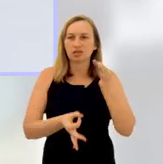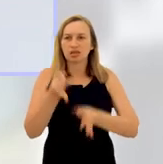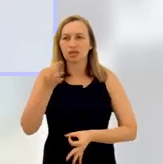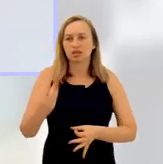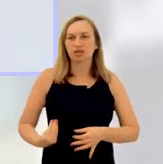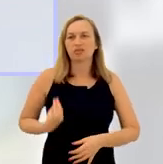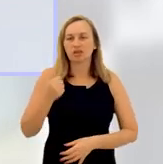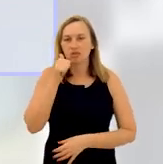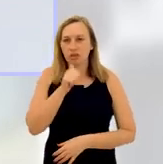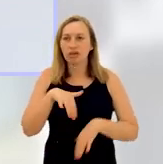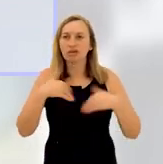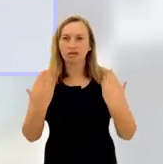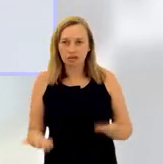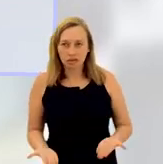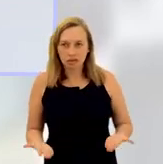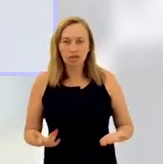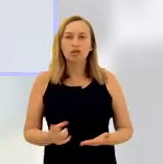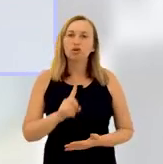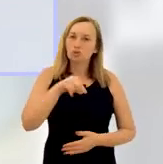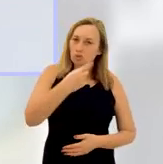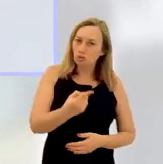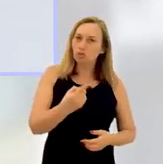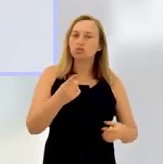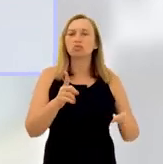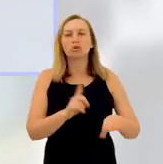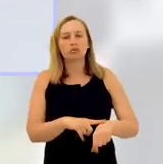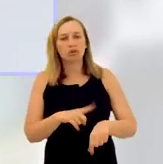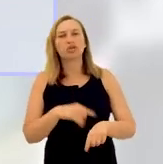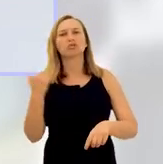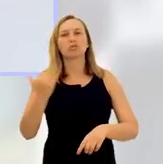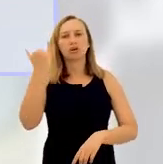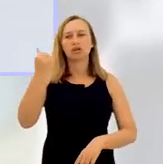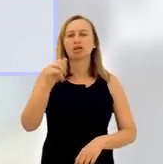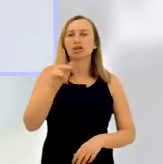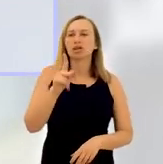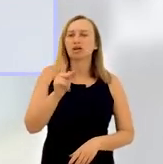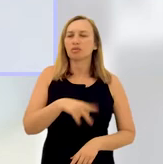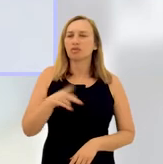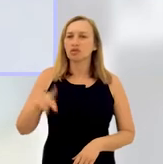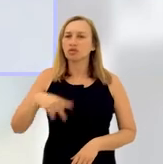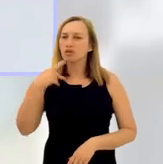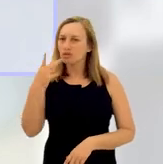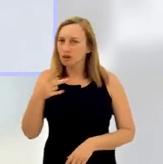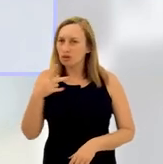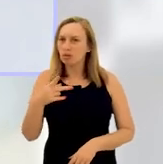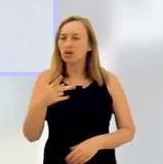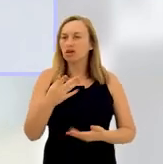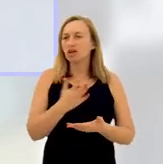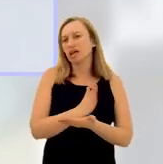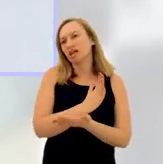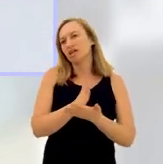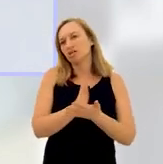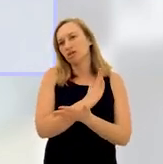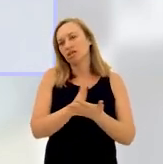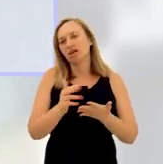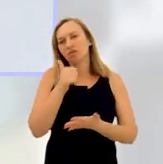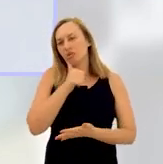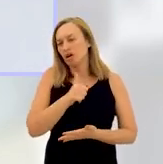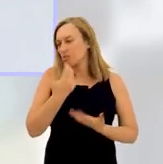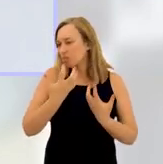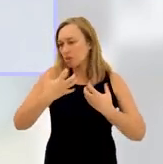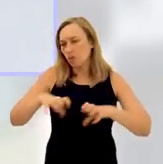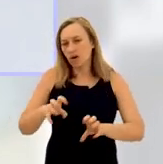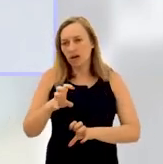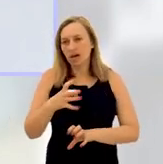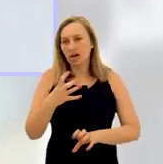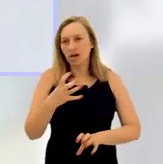justiça na vida das mulheres. Então, outro ponto importante aqui que a professora Cone tocou é que muitas das vezes as